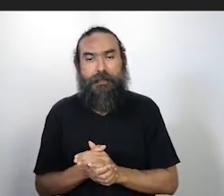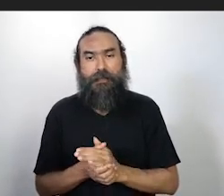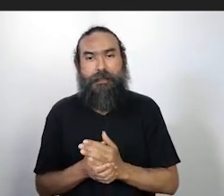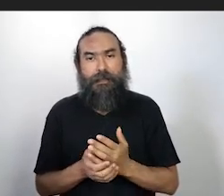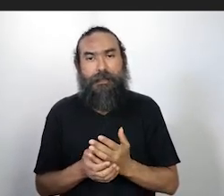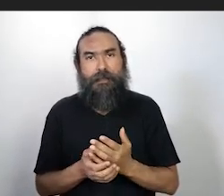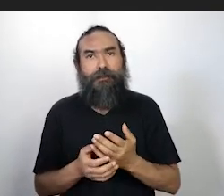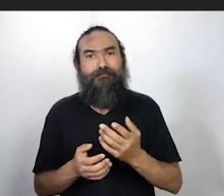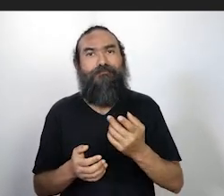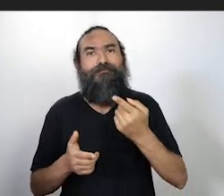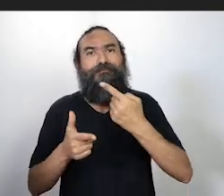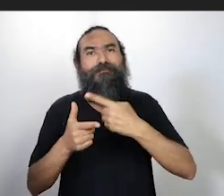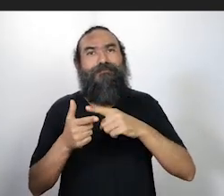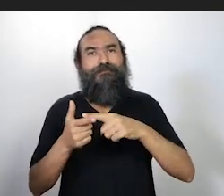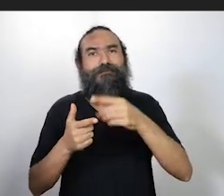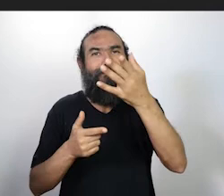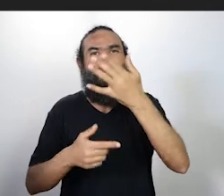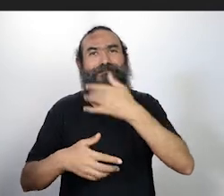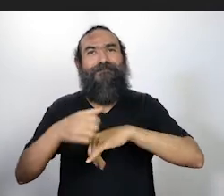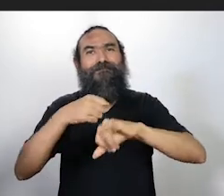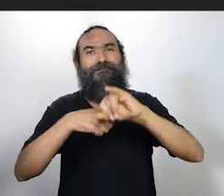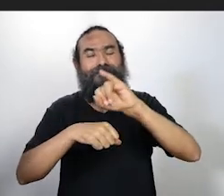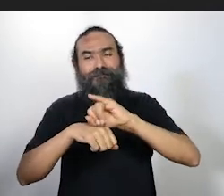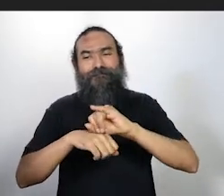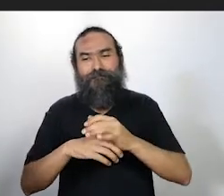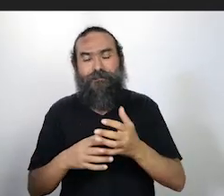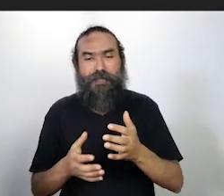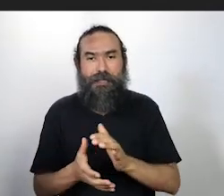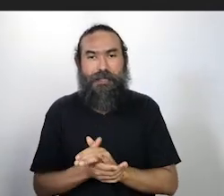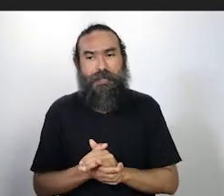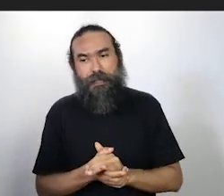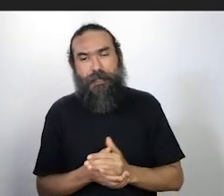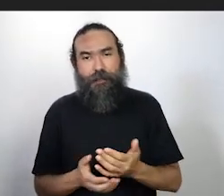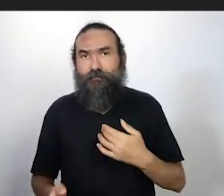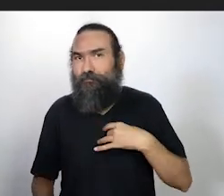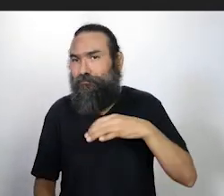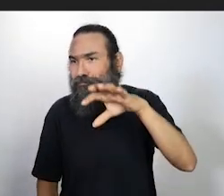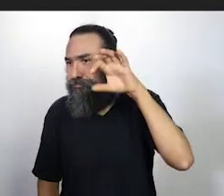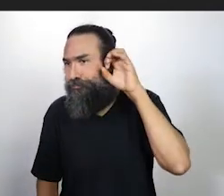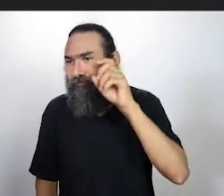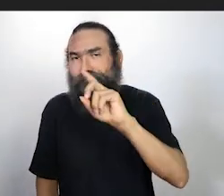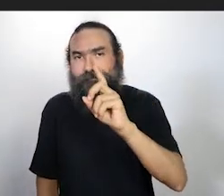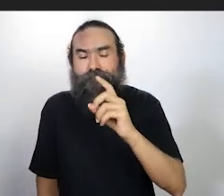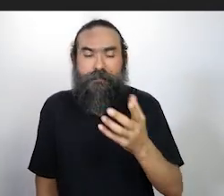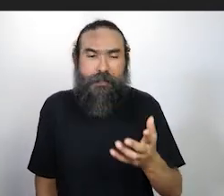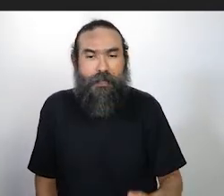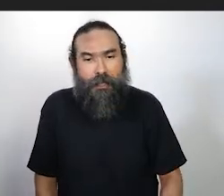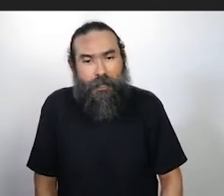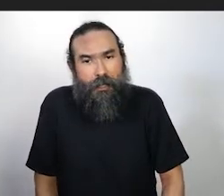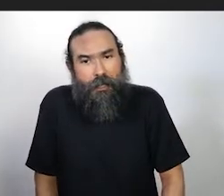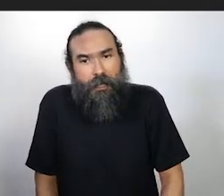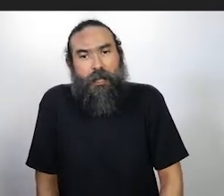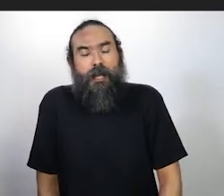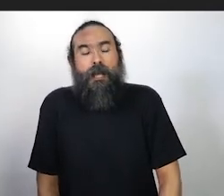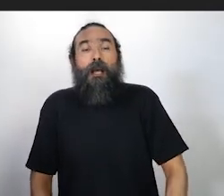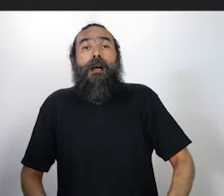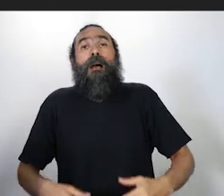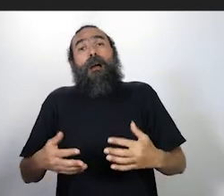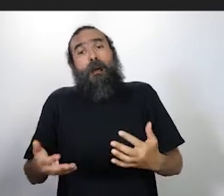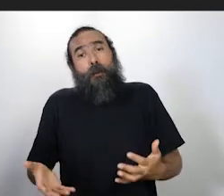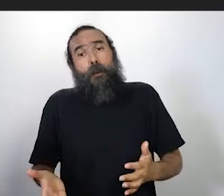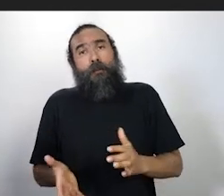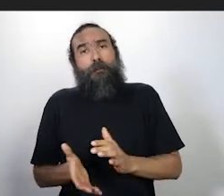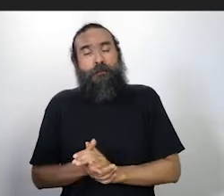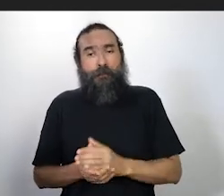foi orientada aqui, diz que eu acho que deve ter caído para ela também, porque eu também não estava escutando. Bem, de